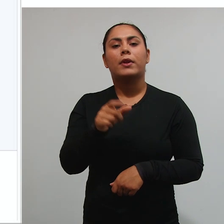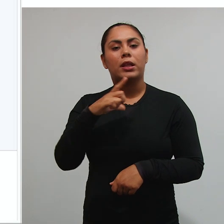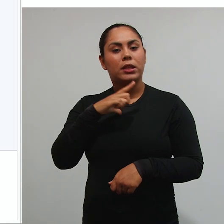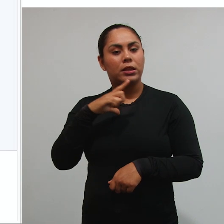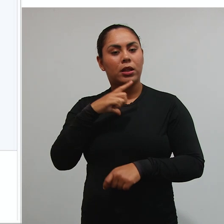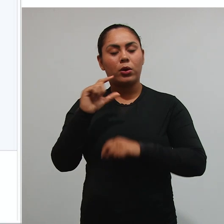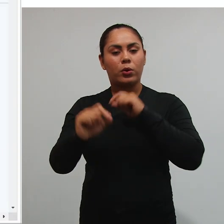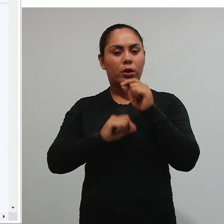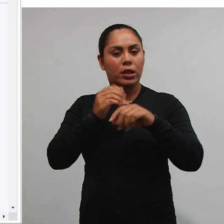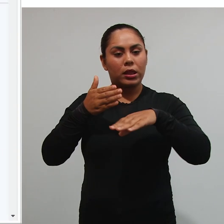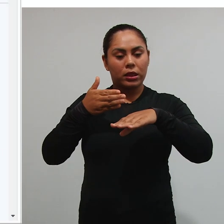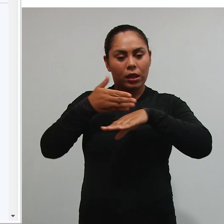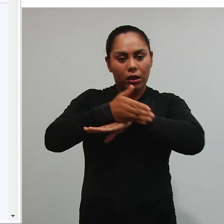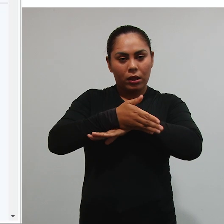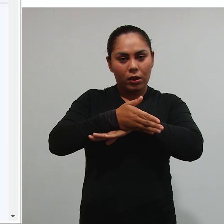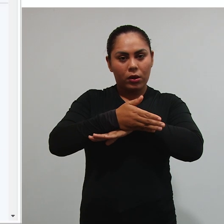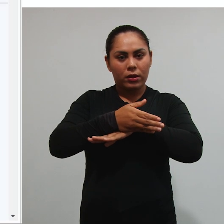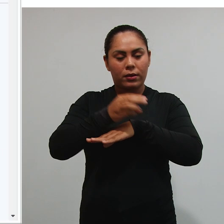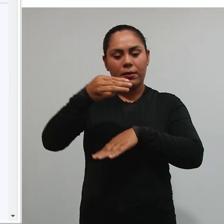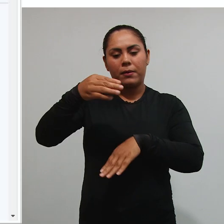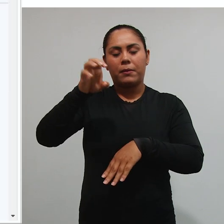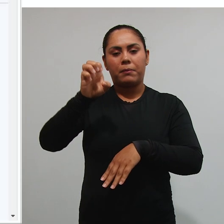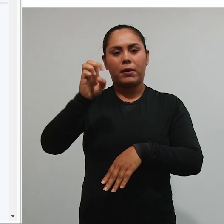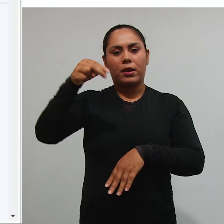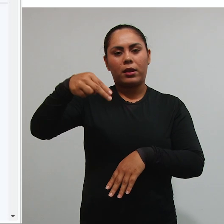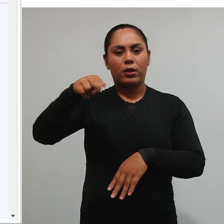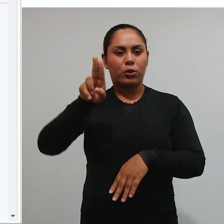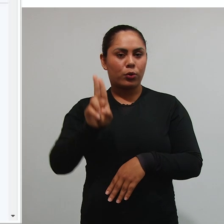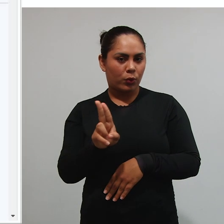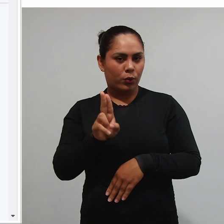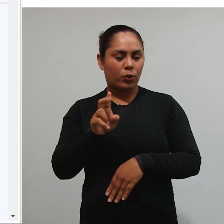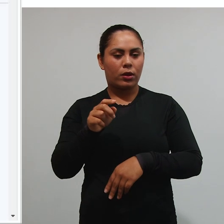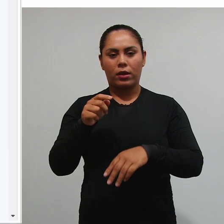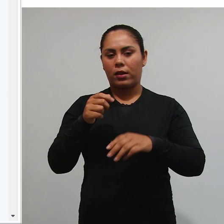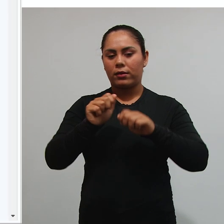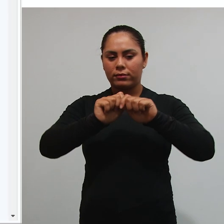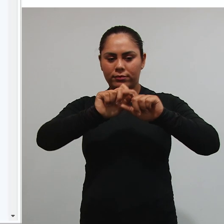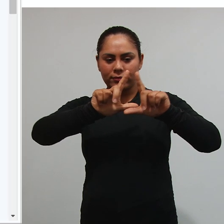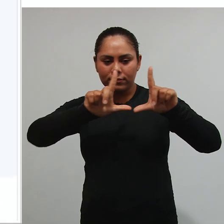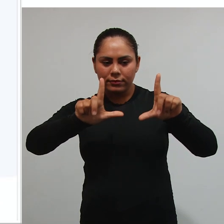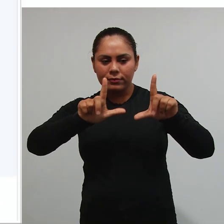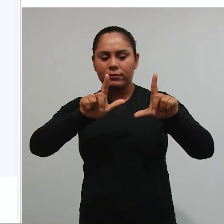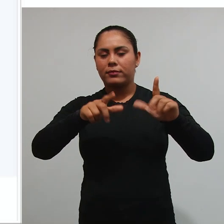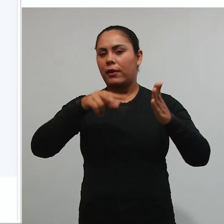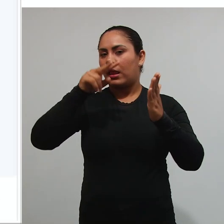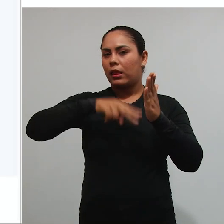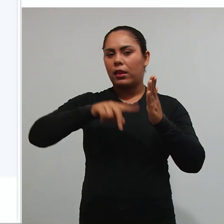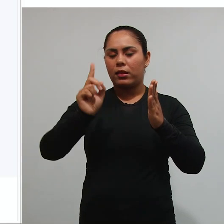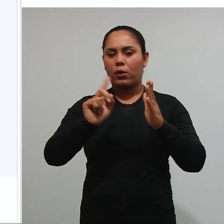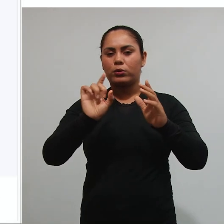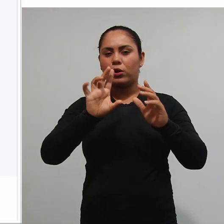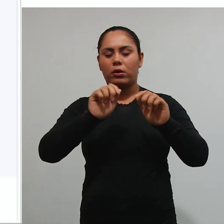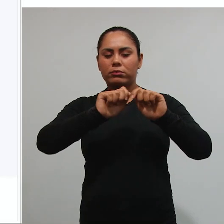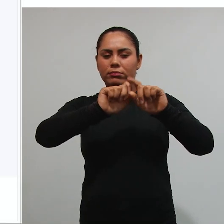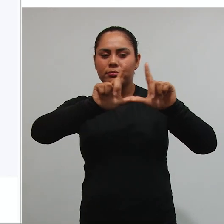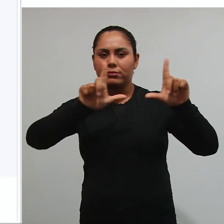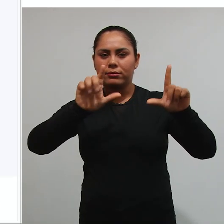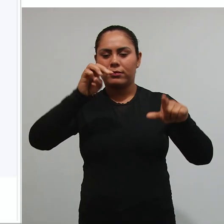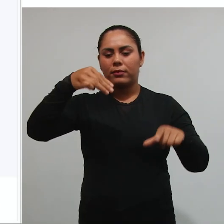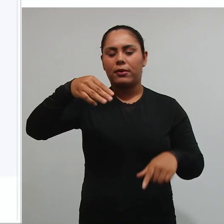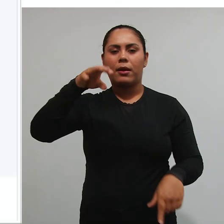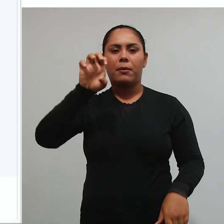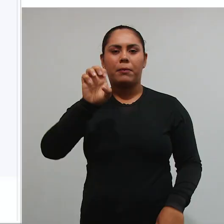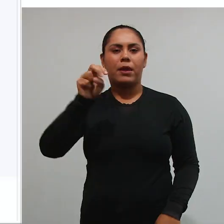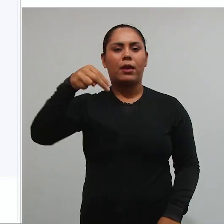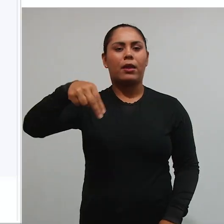Eu tenho aqui, ó, quando eu abro o menu, deixa eu diminuir só um pouquinho pra gente, que a gente não vai ler, né? Então, olha só, quando eu abro o menu,